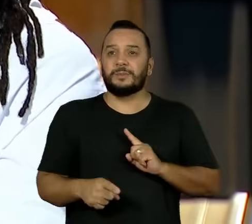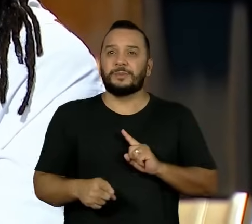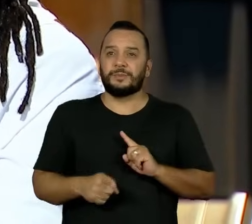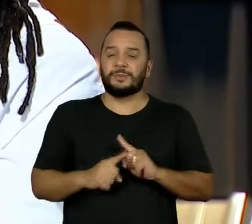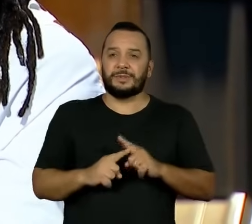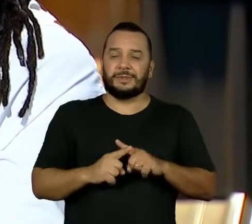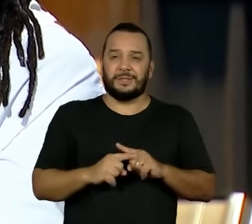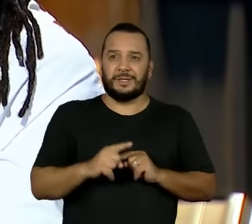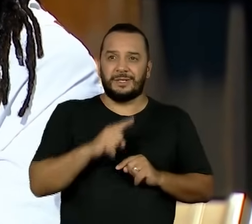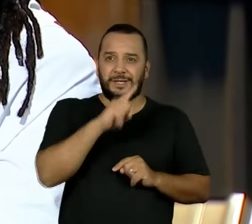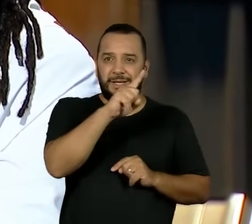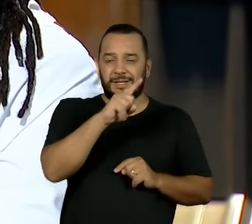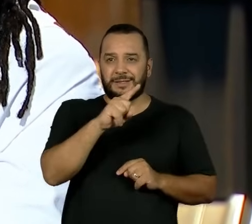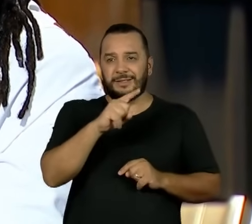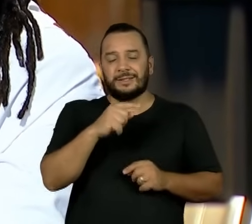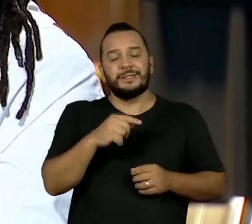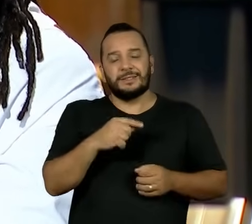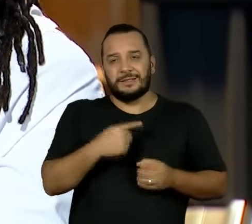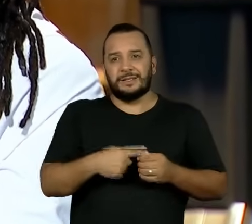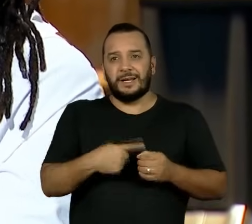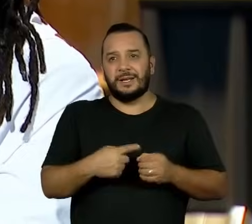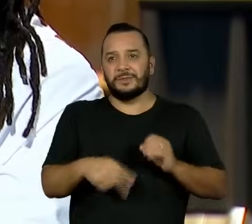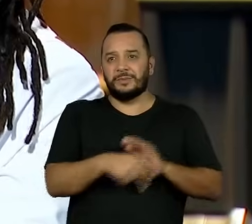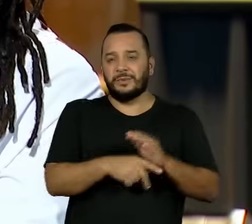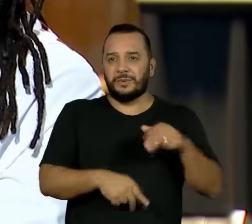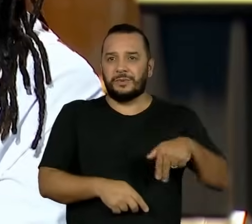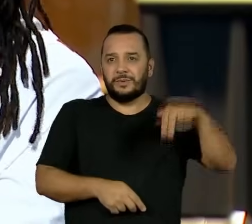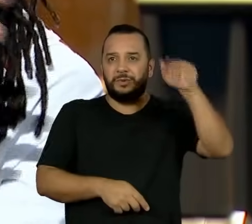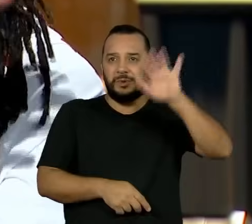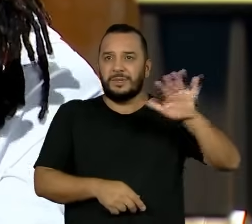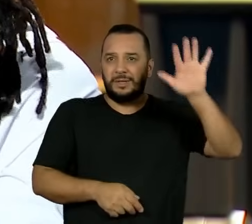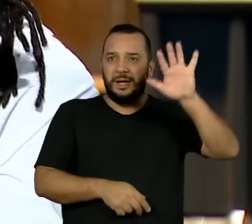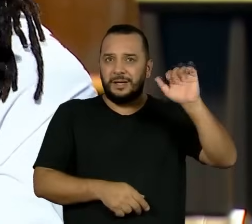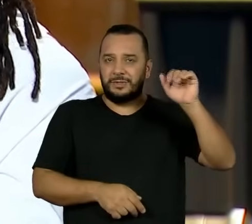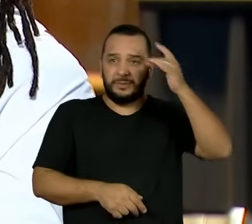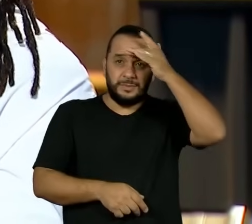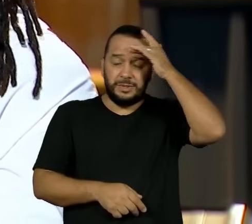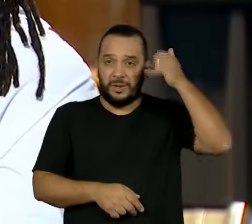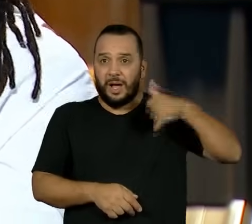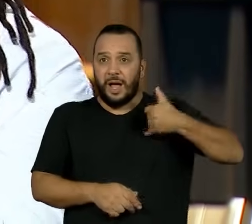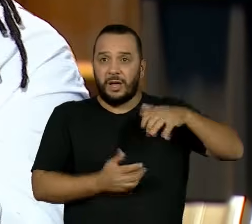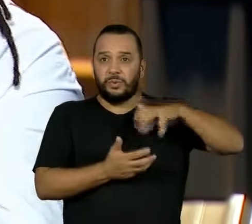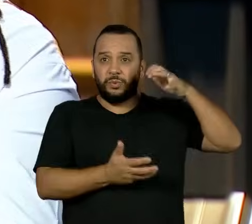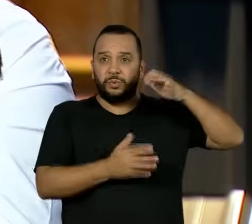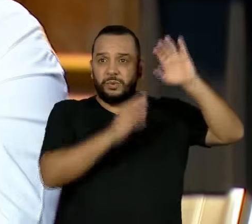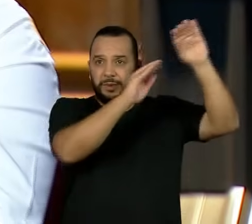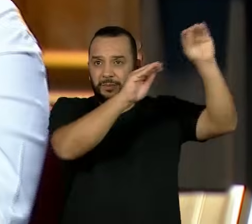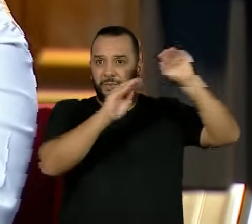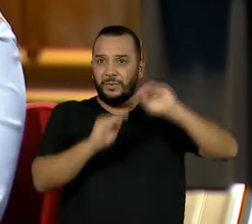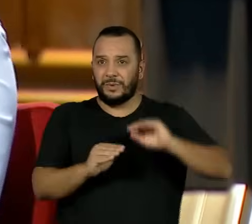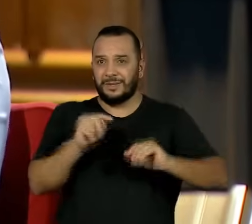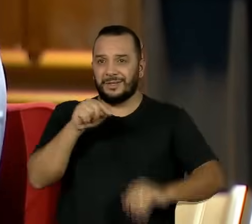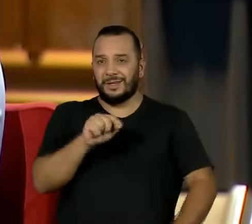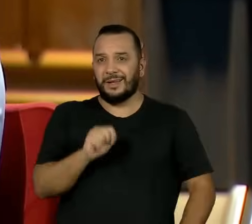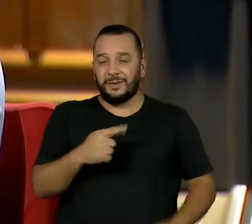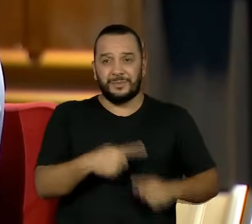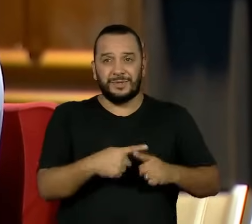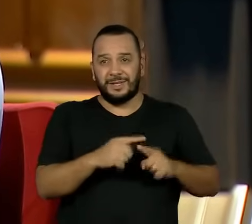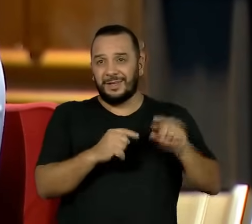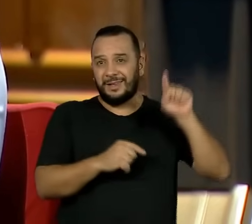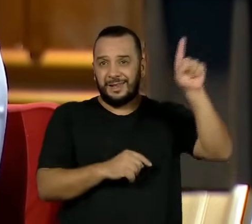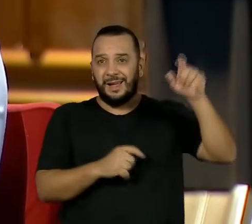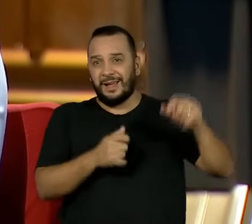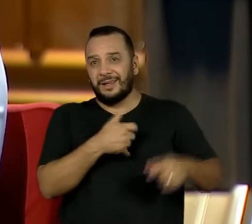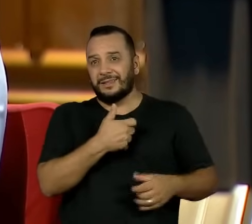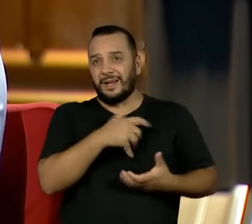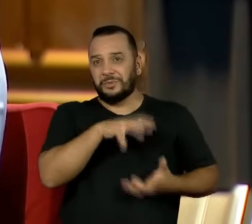vezes, nessas cidades do Nordeste, é a população adulta que está saindo de lá, porque as condições para envelhecerem lá não são